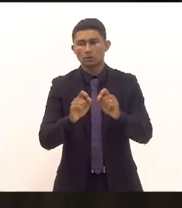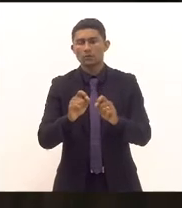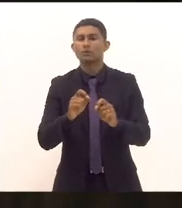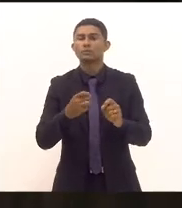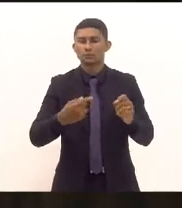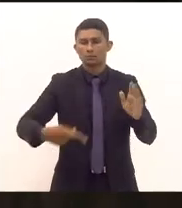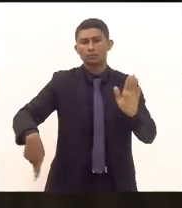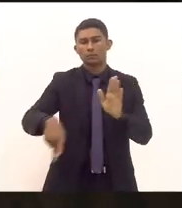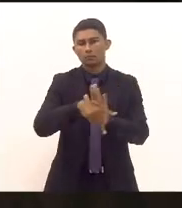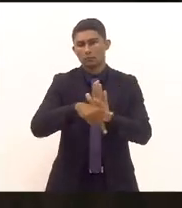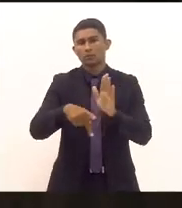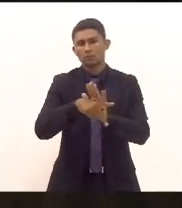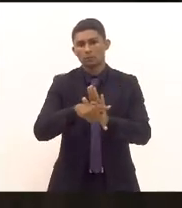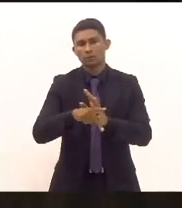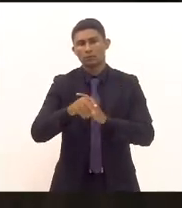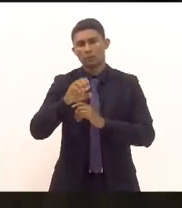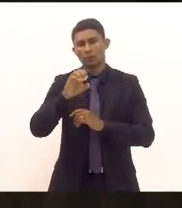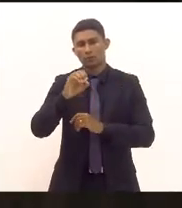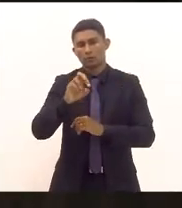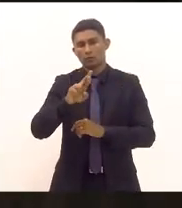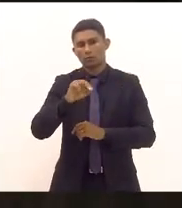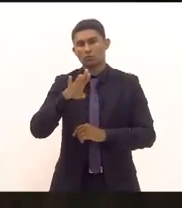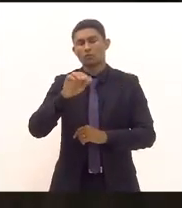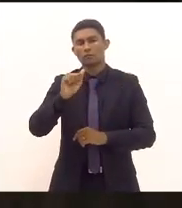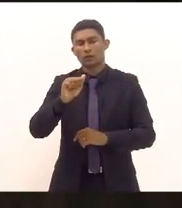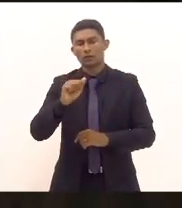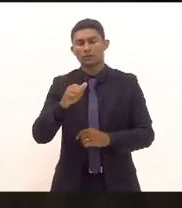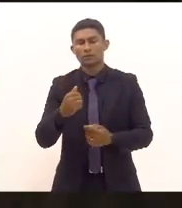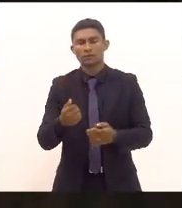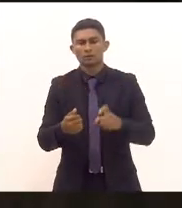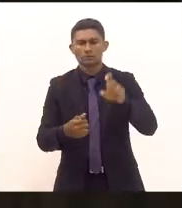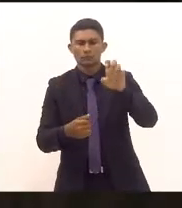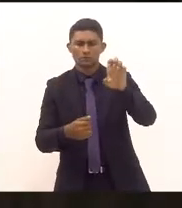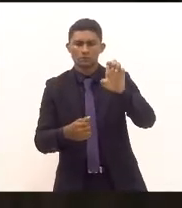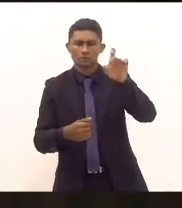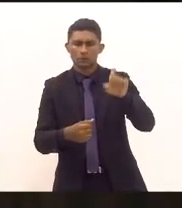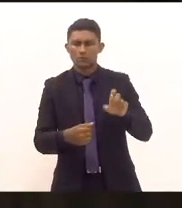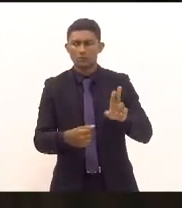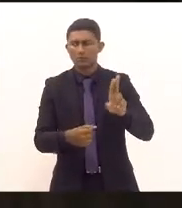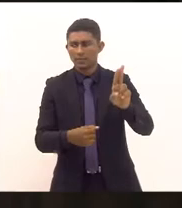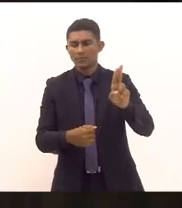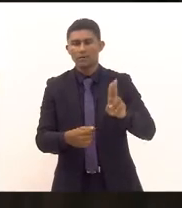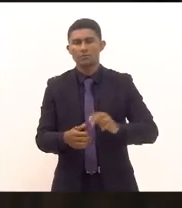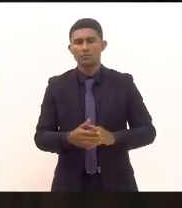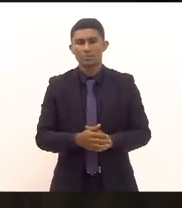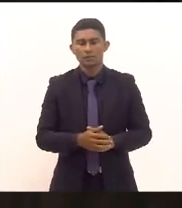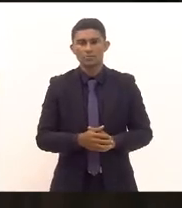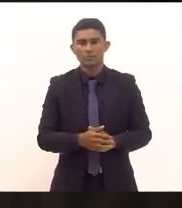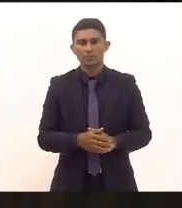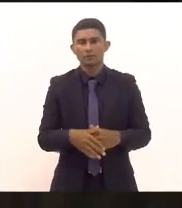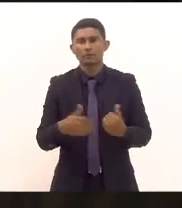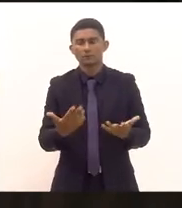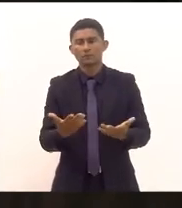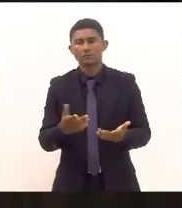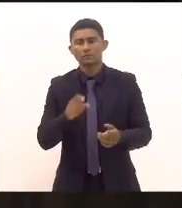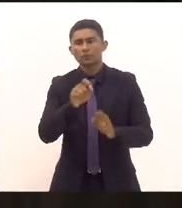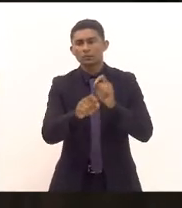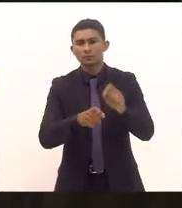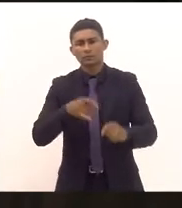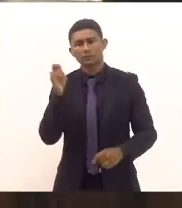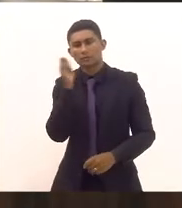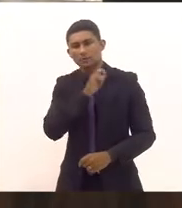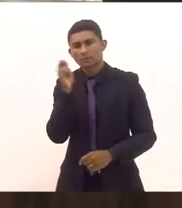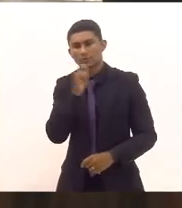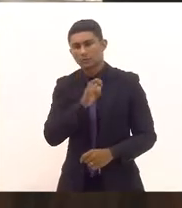Panteão iorubá Exu é uma div da divindade complexa e energia